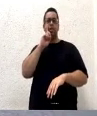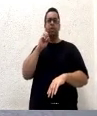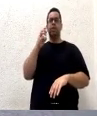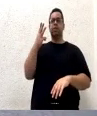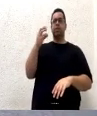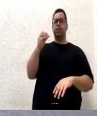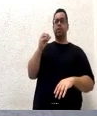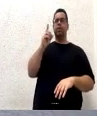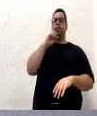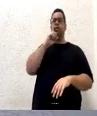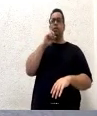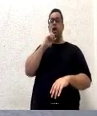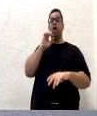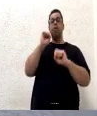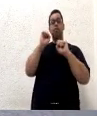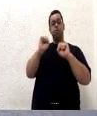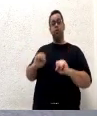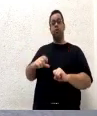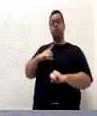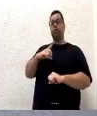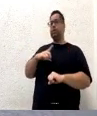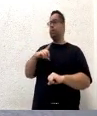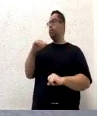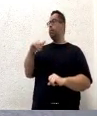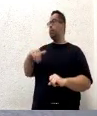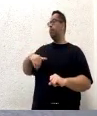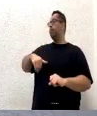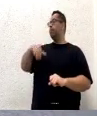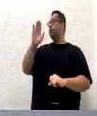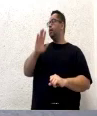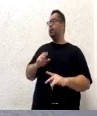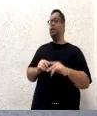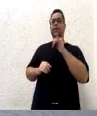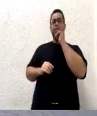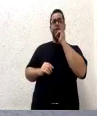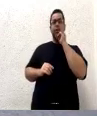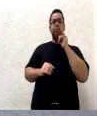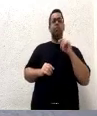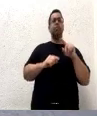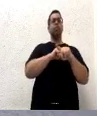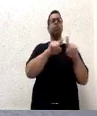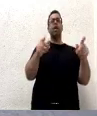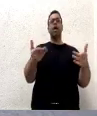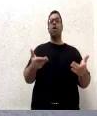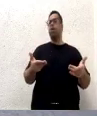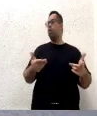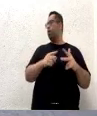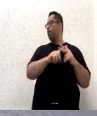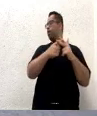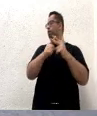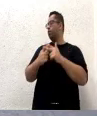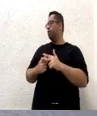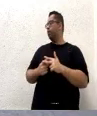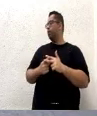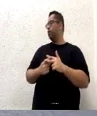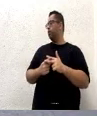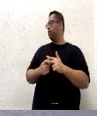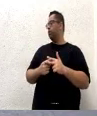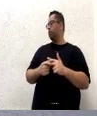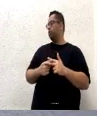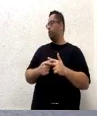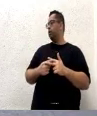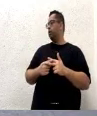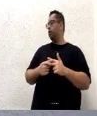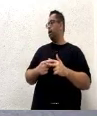casos. O que vocês estão pensando? Vai caber? Agora vocês estão reformando lá a UPA, tá o espaço reduzido? Não, não vai caber. Já não está cabendo